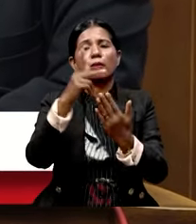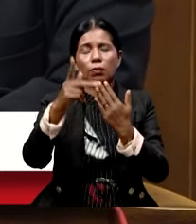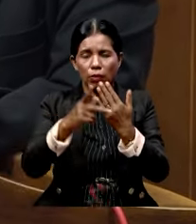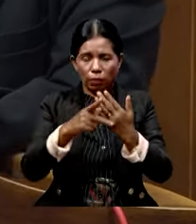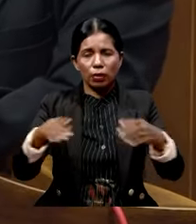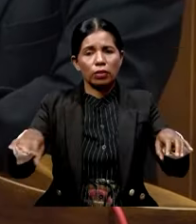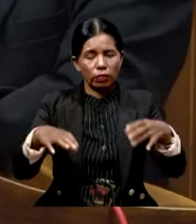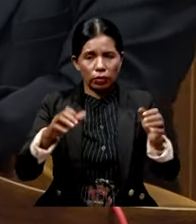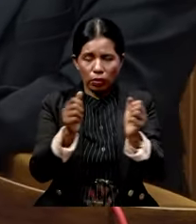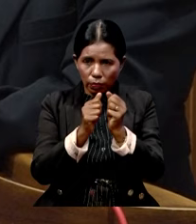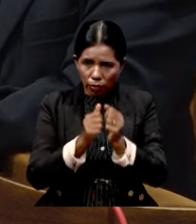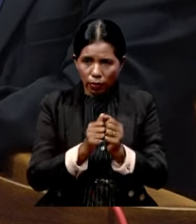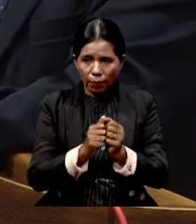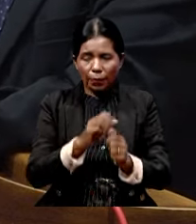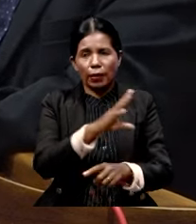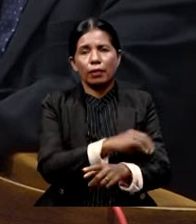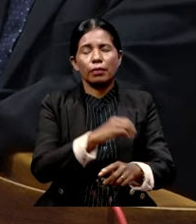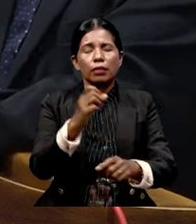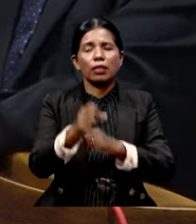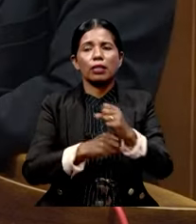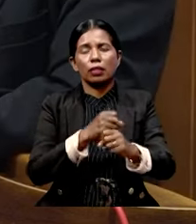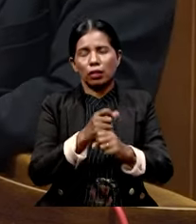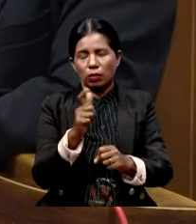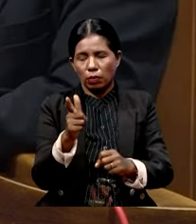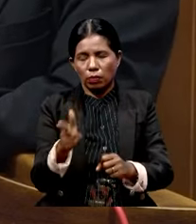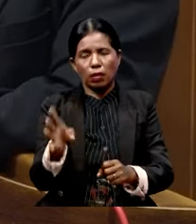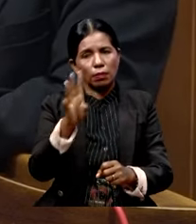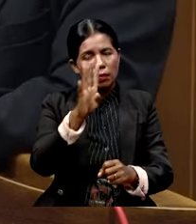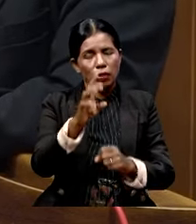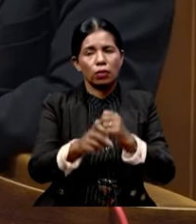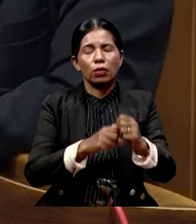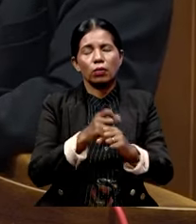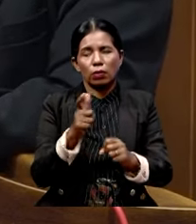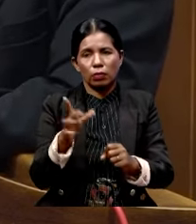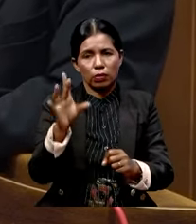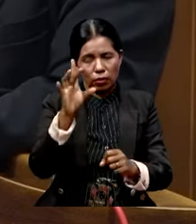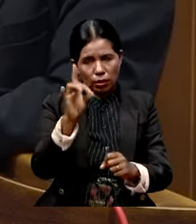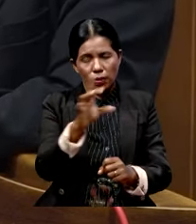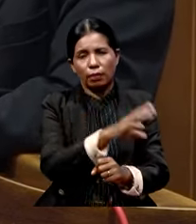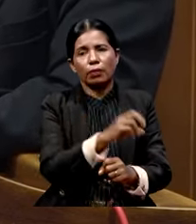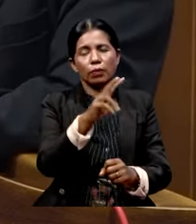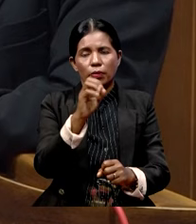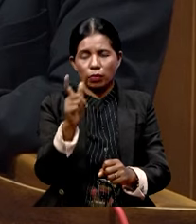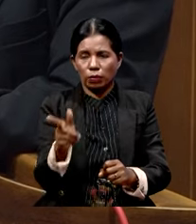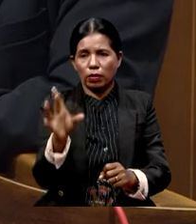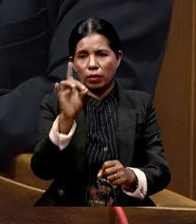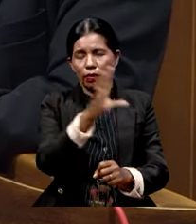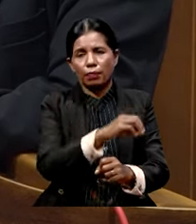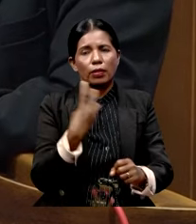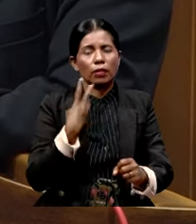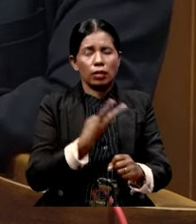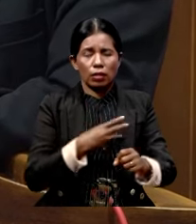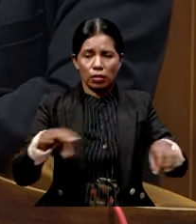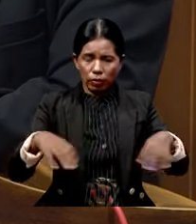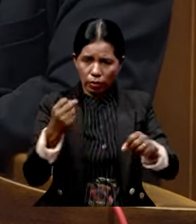cooperação para os anos 24 a 28. Vamos pôr ênfase, vamos pôr o nosso